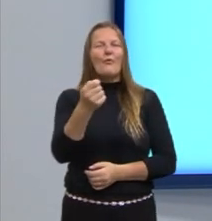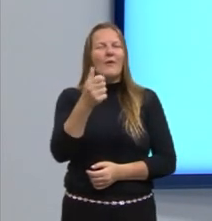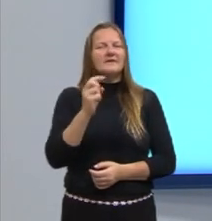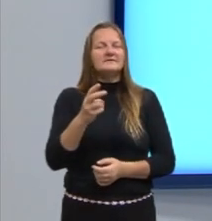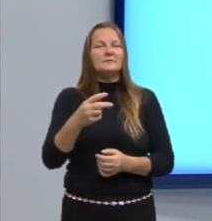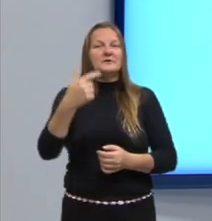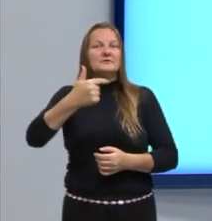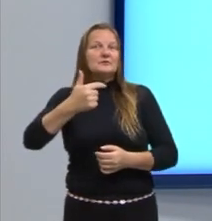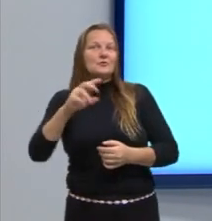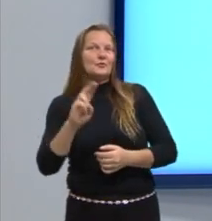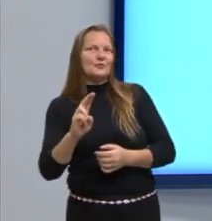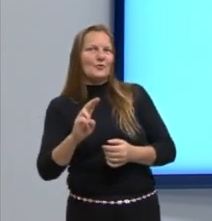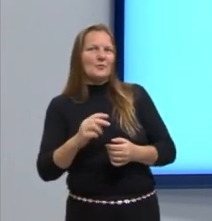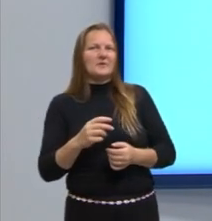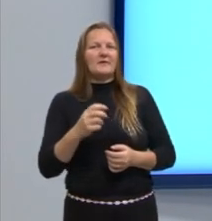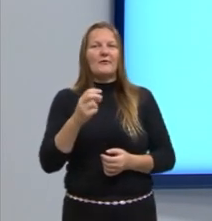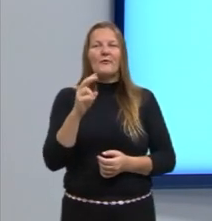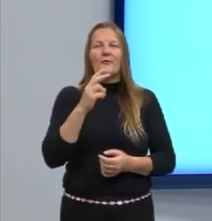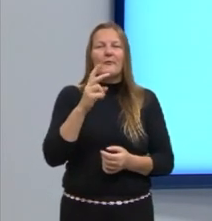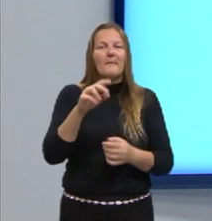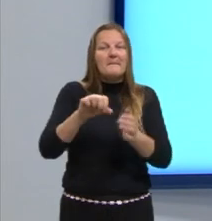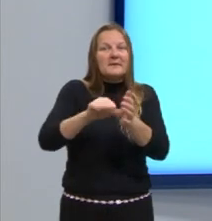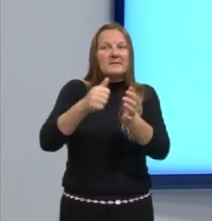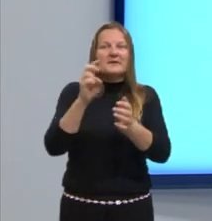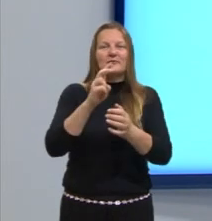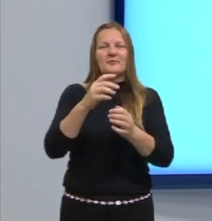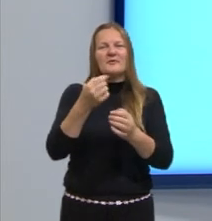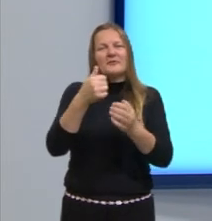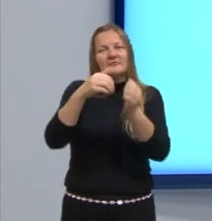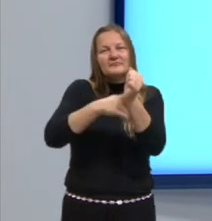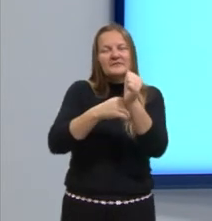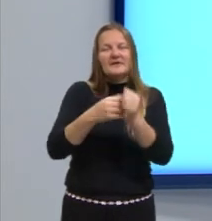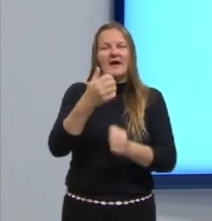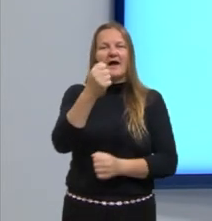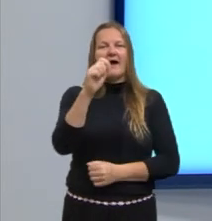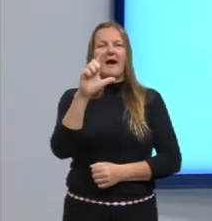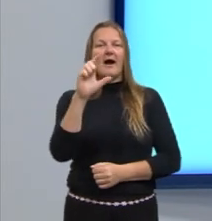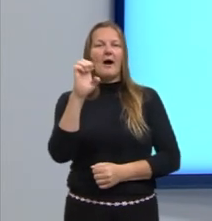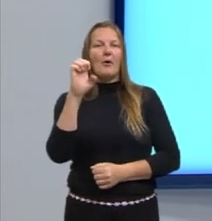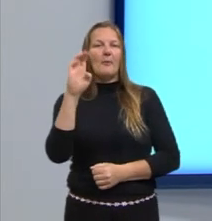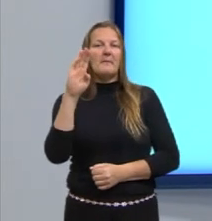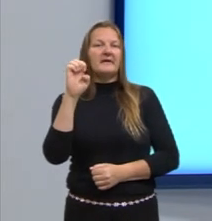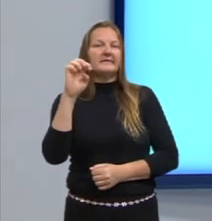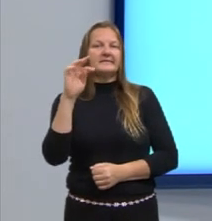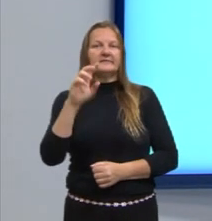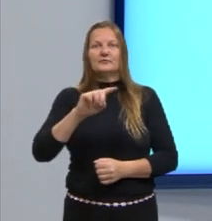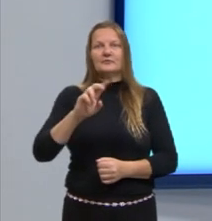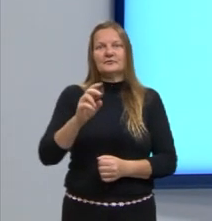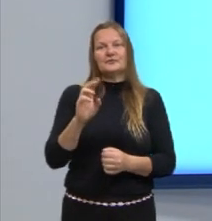dele tá então é bem comum da gente não falar Albert né mas somente